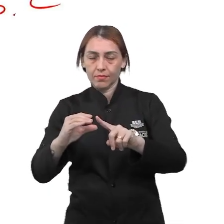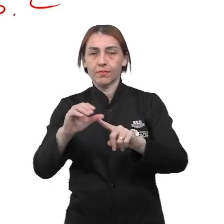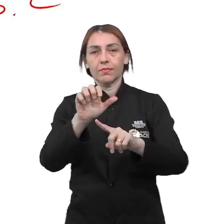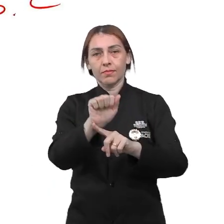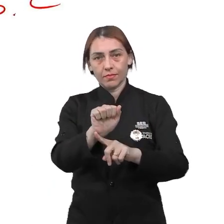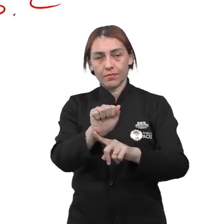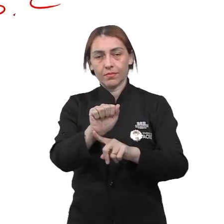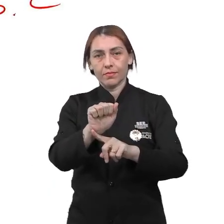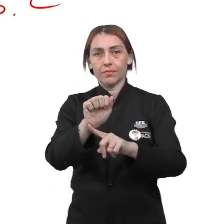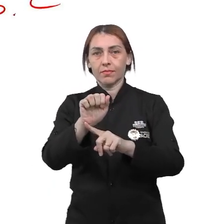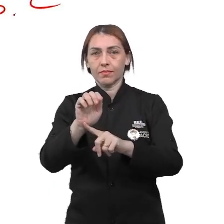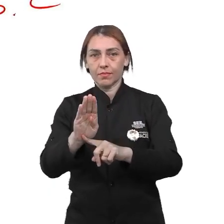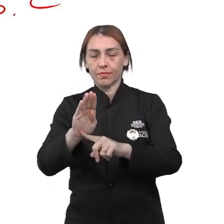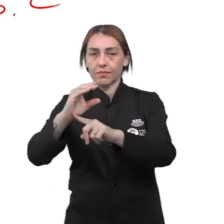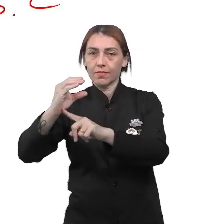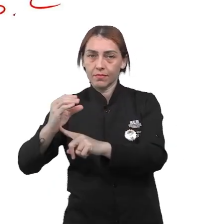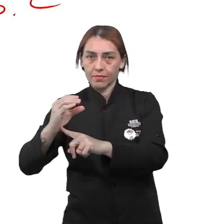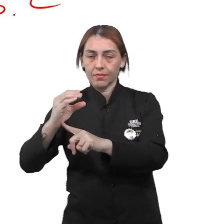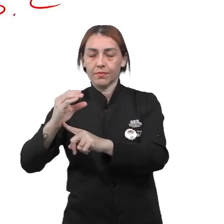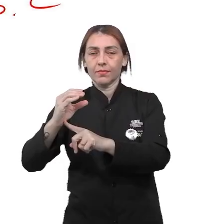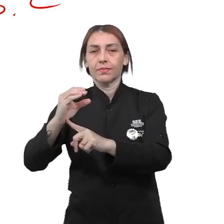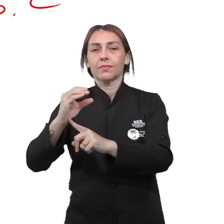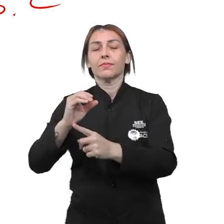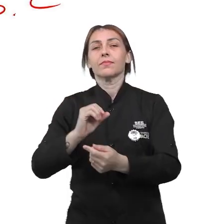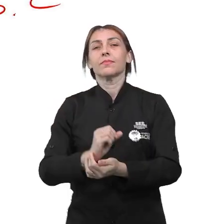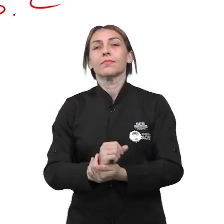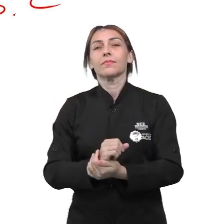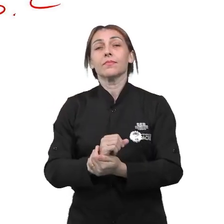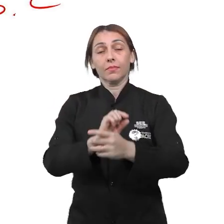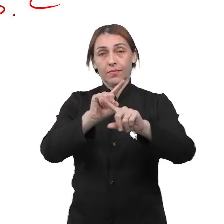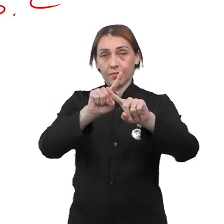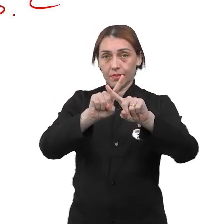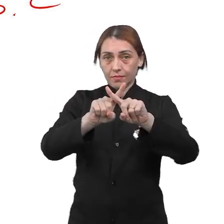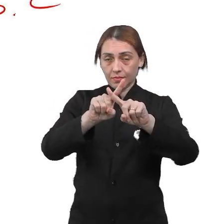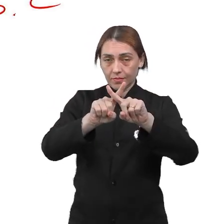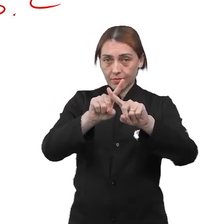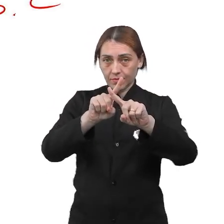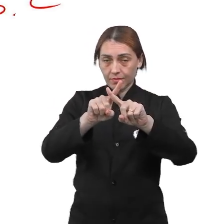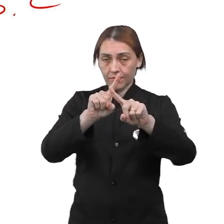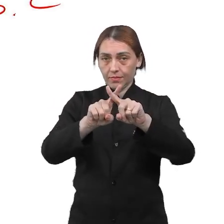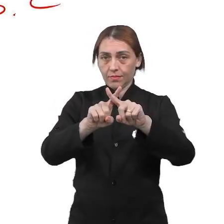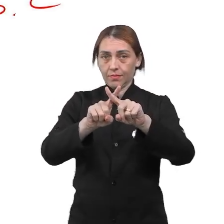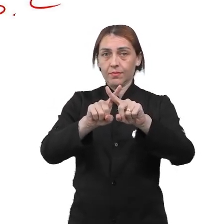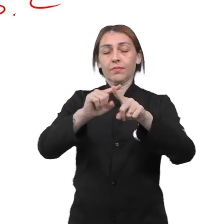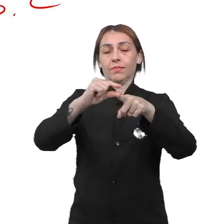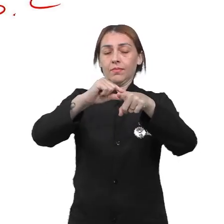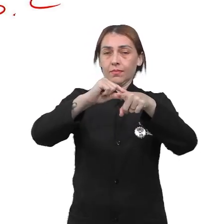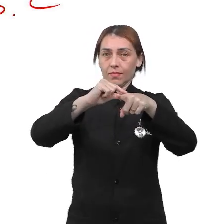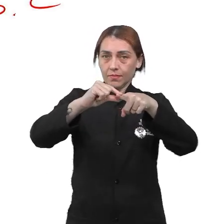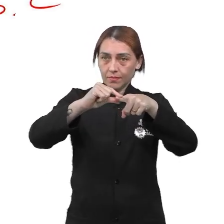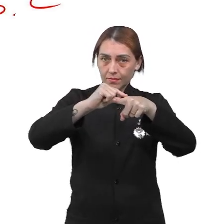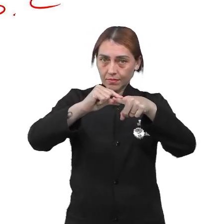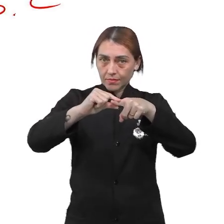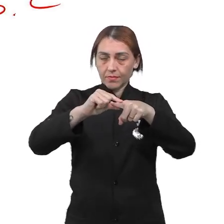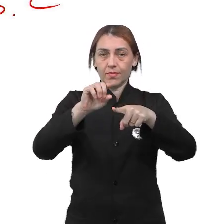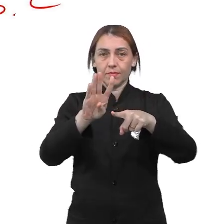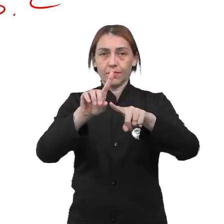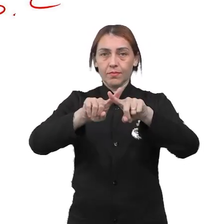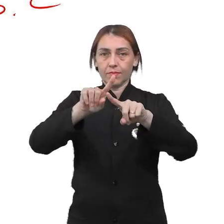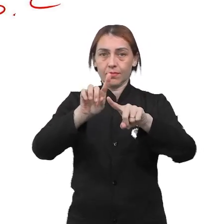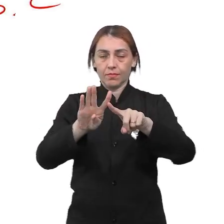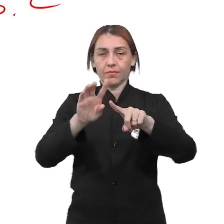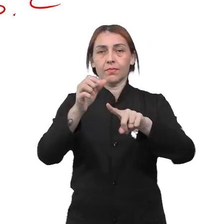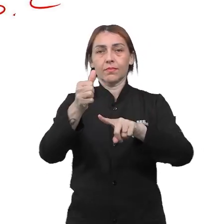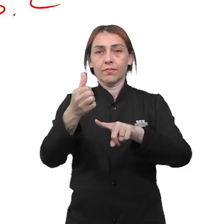A, B, C. Ou seja, o produto de suas arestas, tá bom? 4 vezes 4